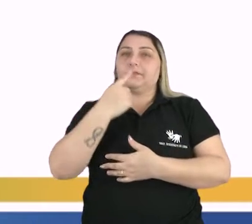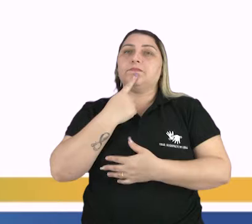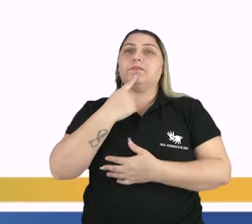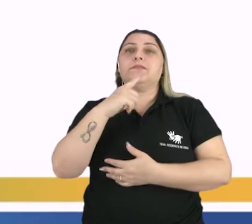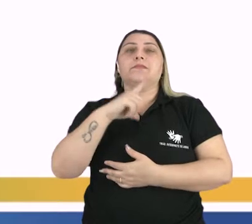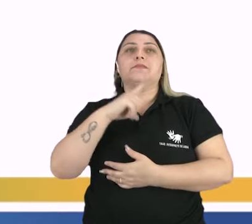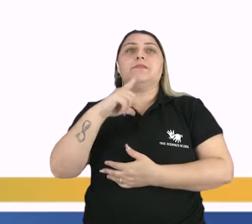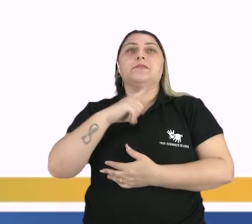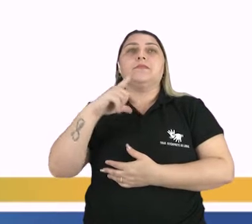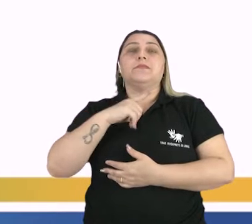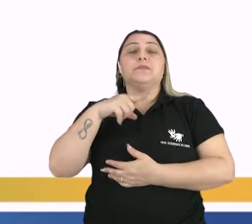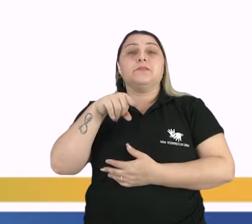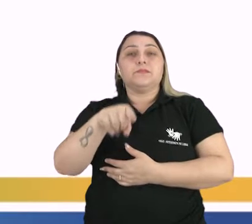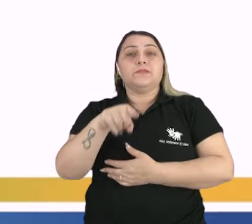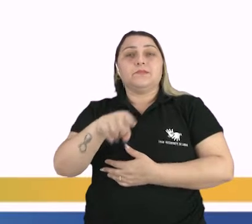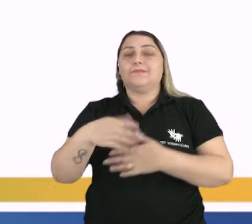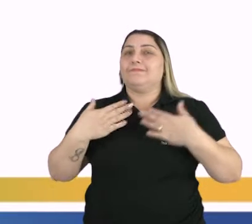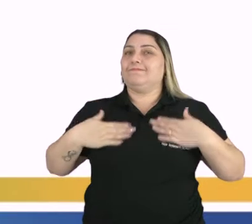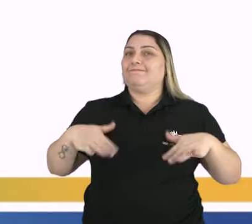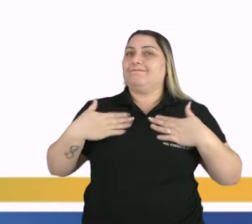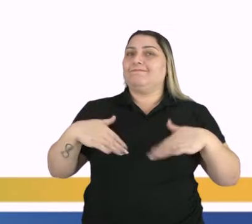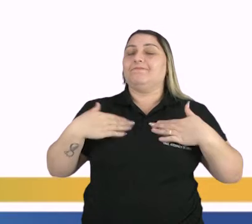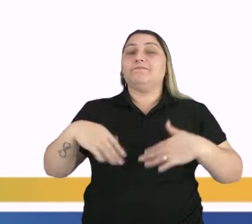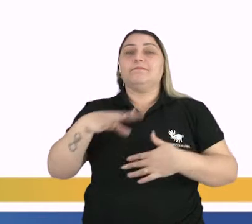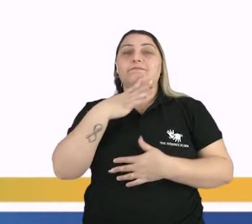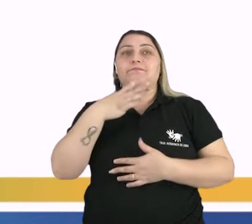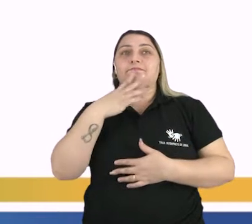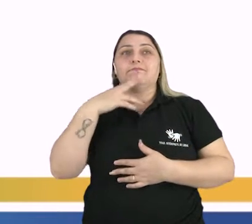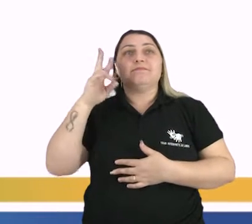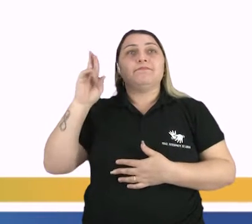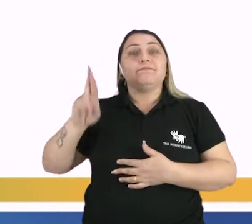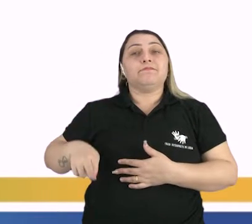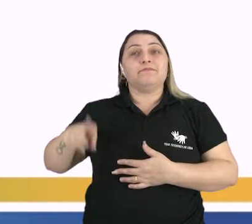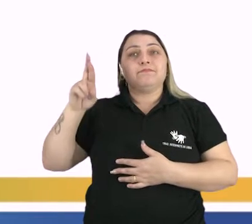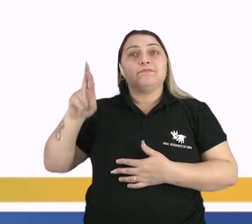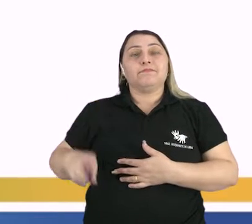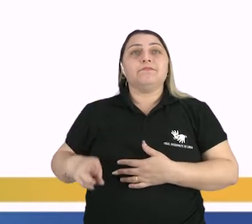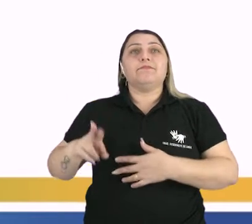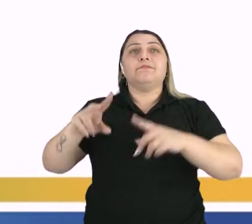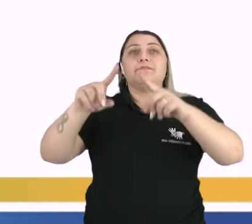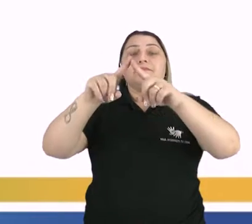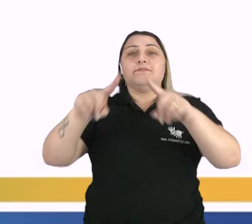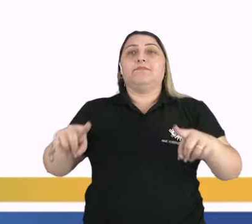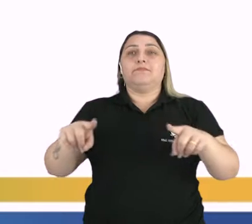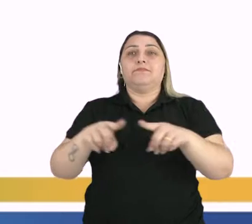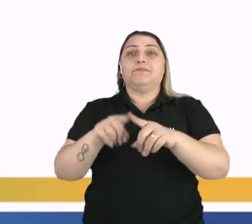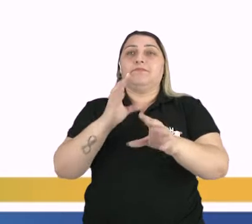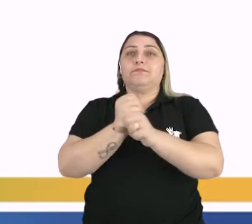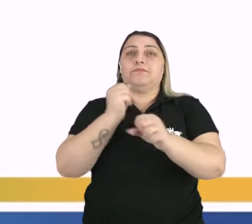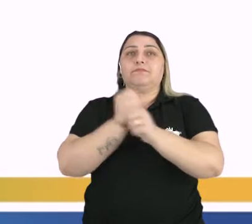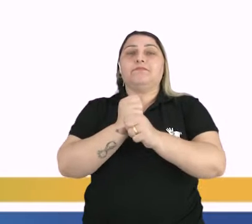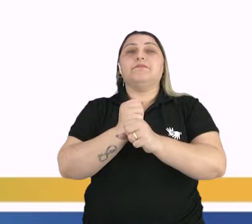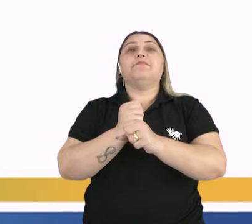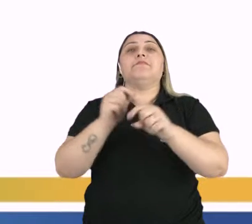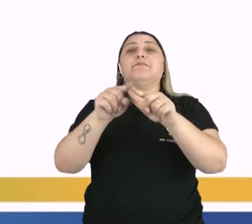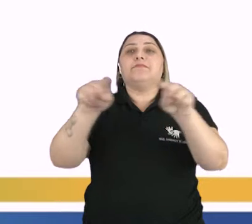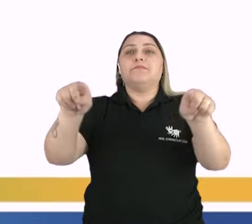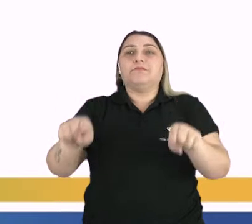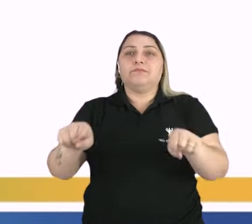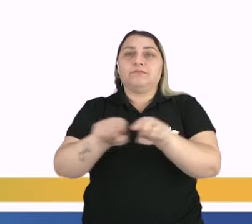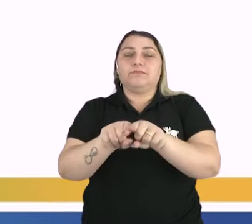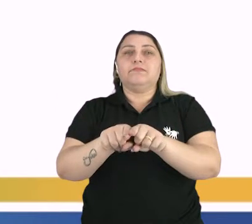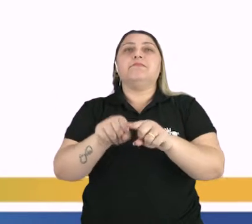temos um terreno em que você trabalha tranquilo, você conhece as razões trigonométricas no triângulo retângulo. E